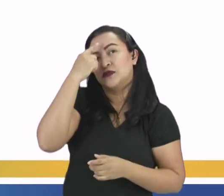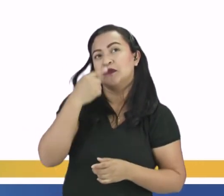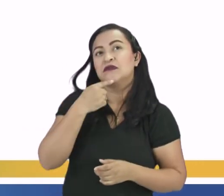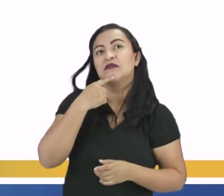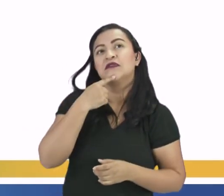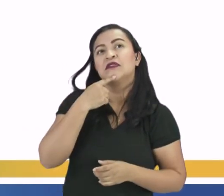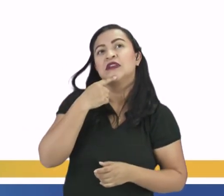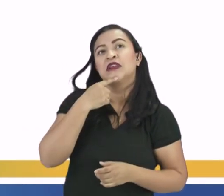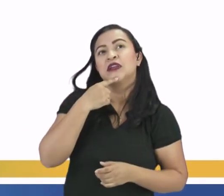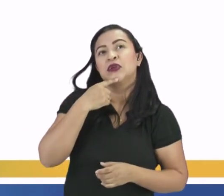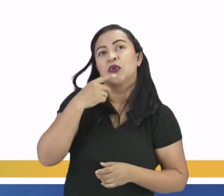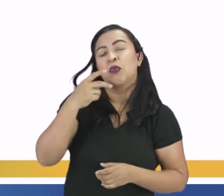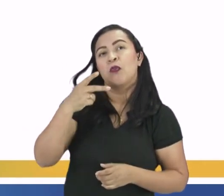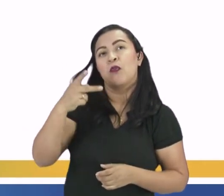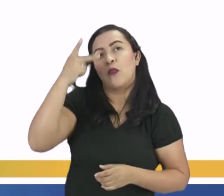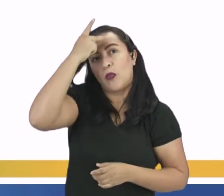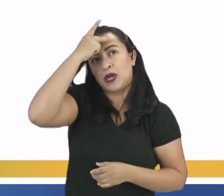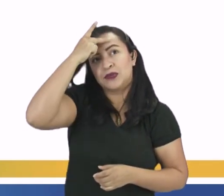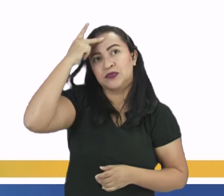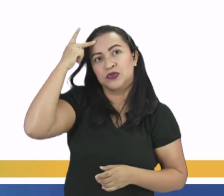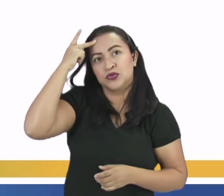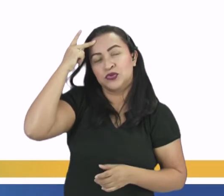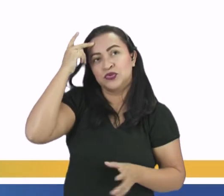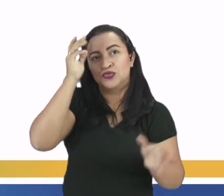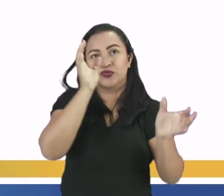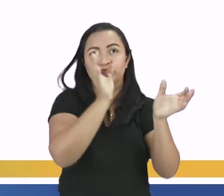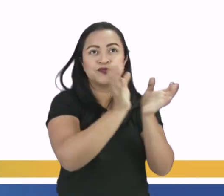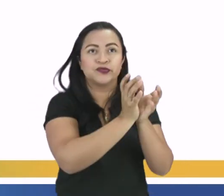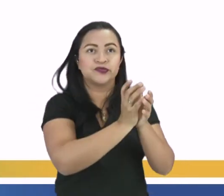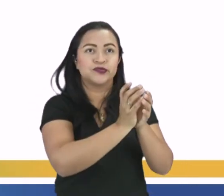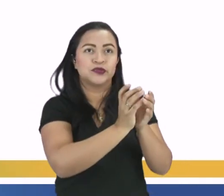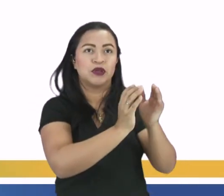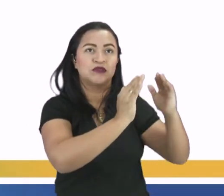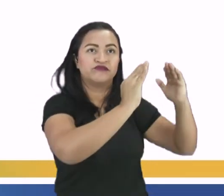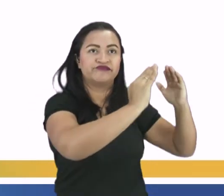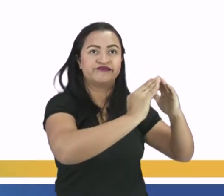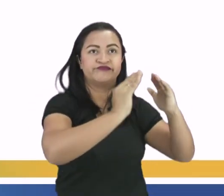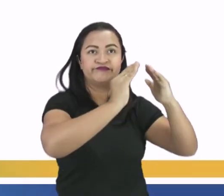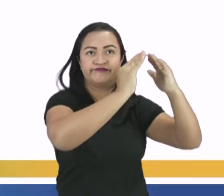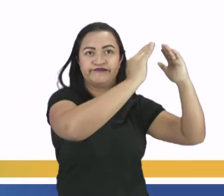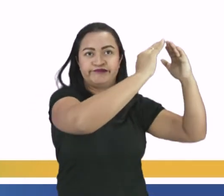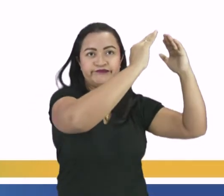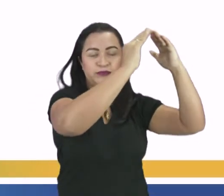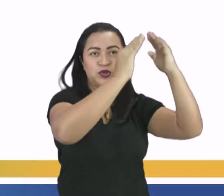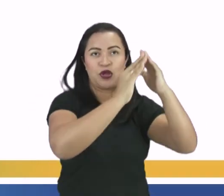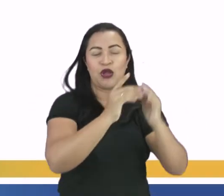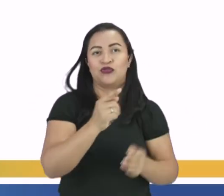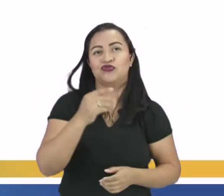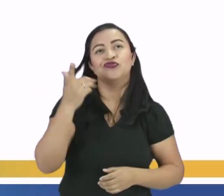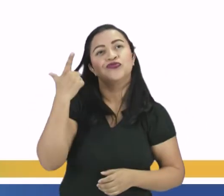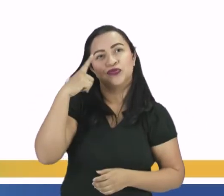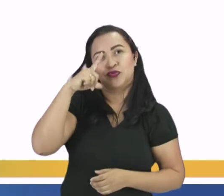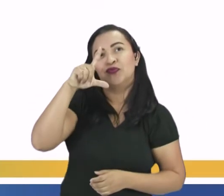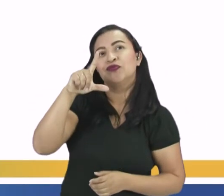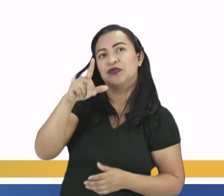né, dentro de uma comunidade, tem uma ação ali, nós conseguimos fazer a leitura dessa imagem.